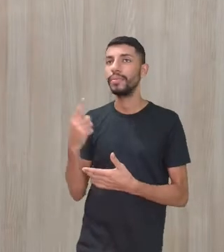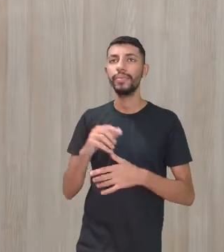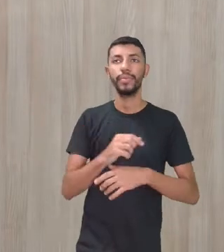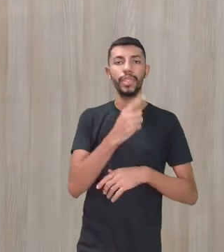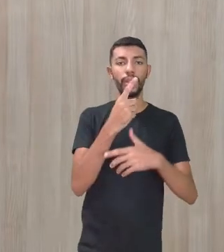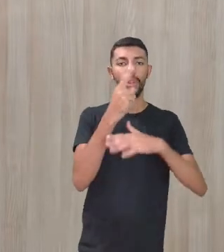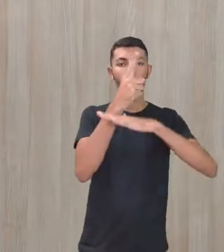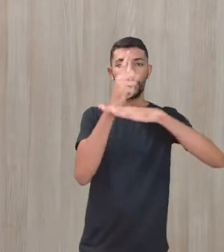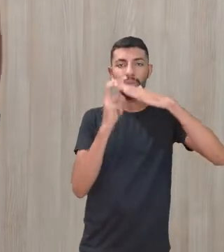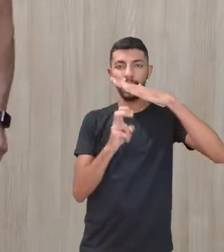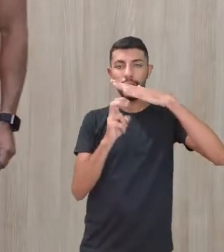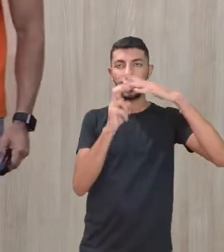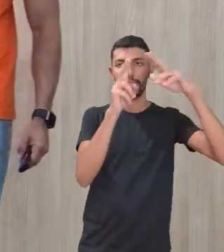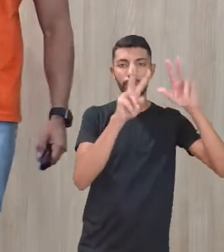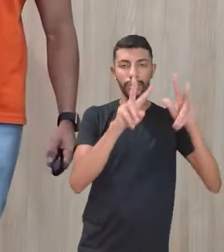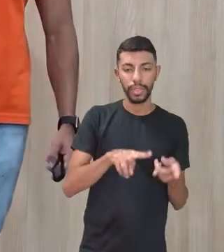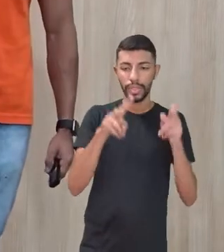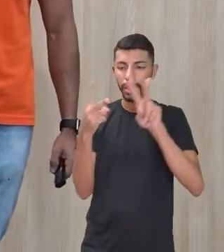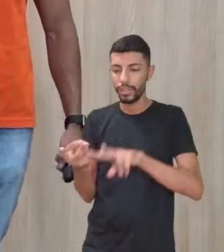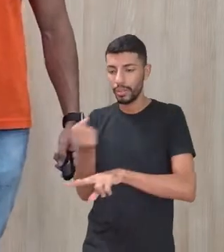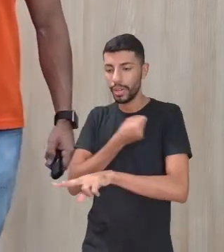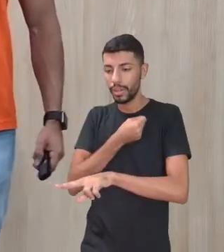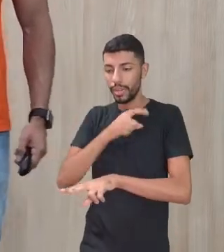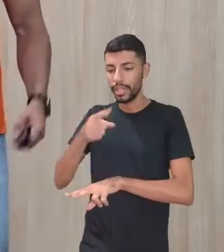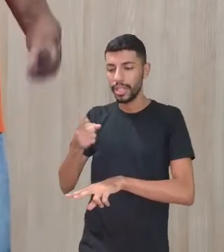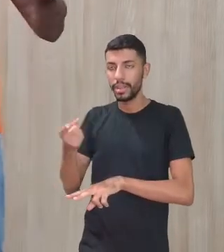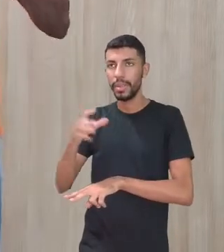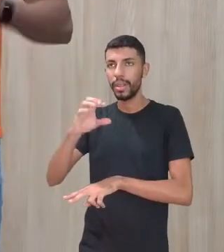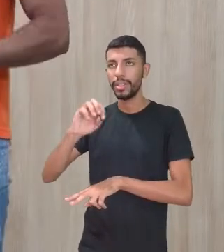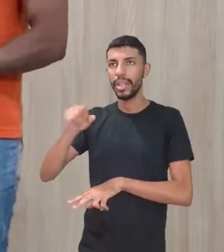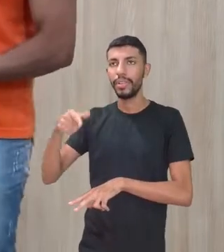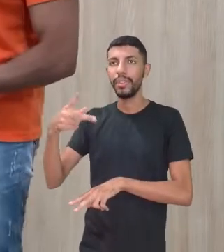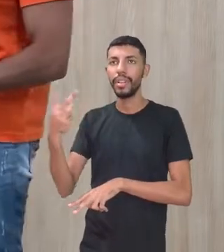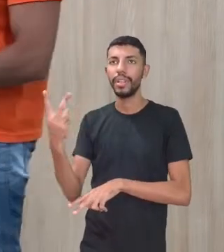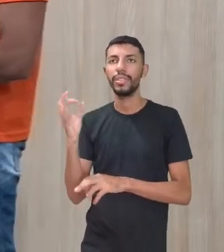por 5 em forma de um número decimal, certo?